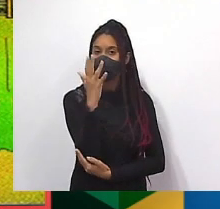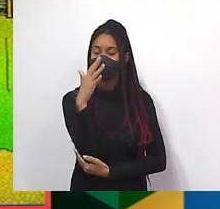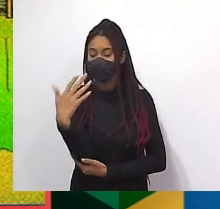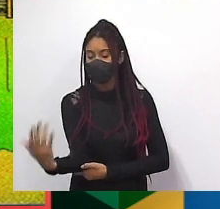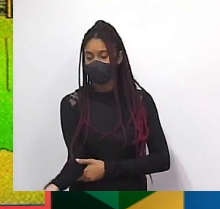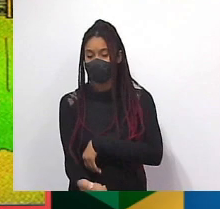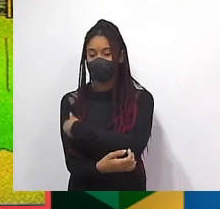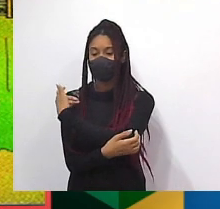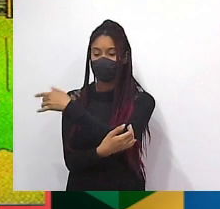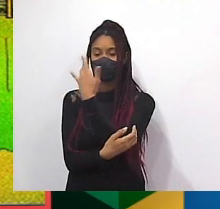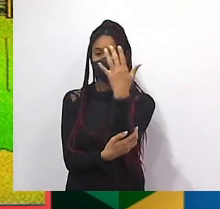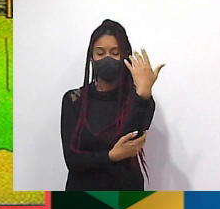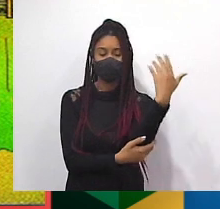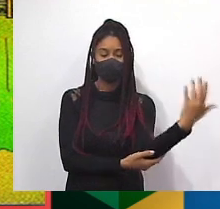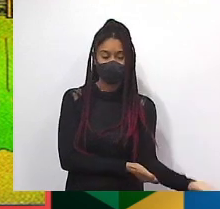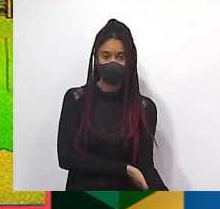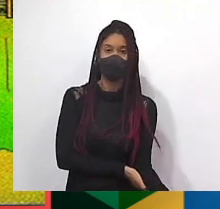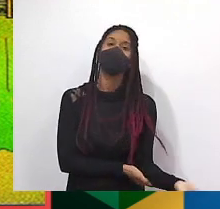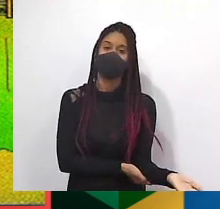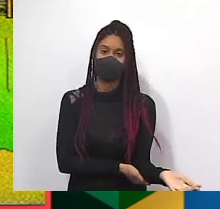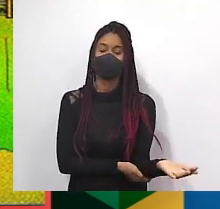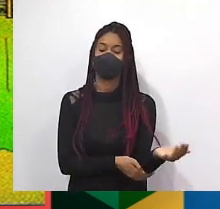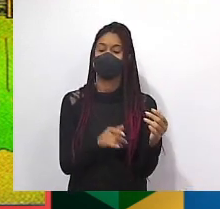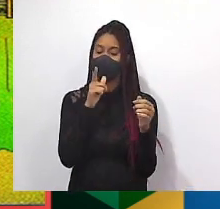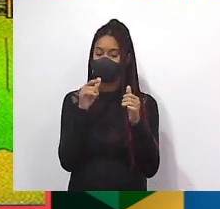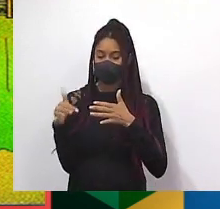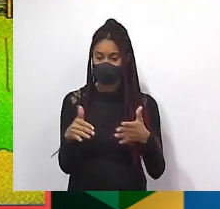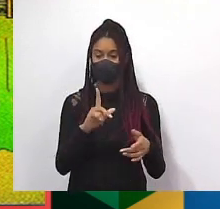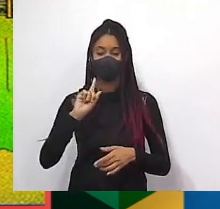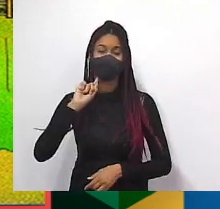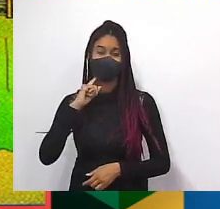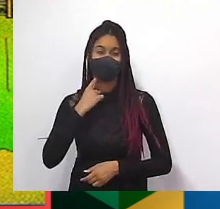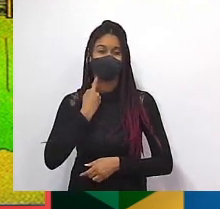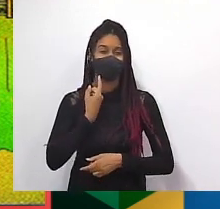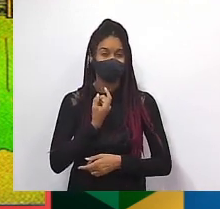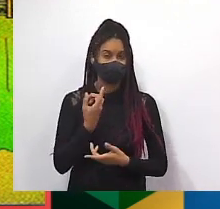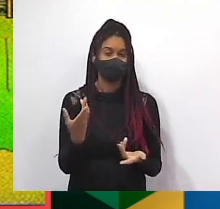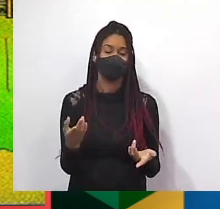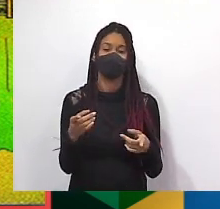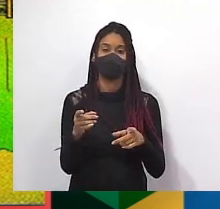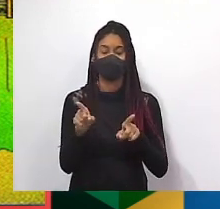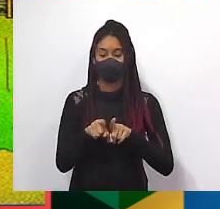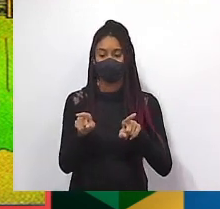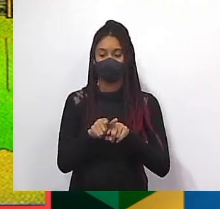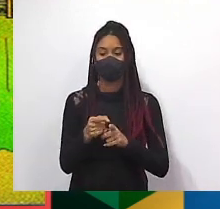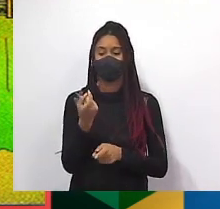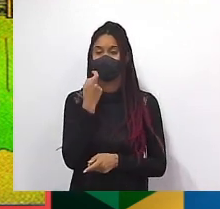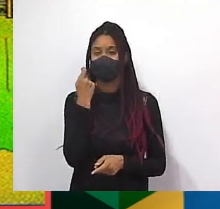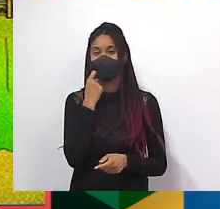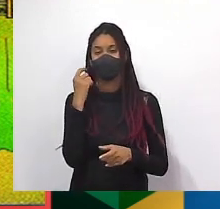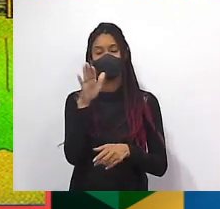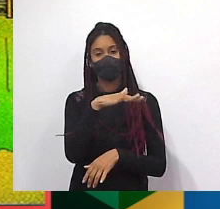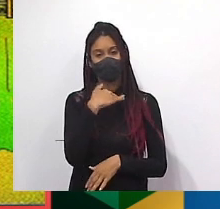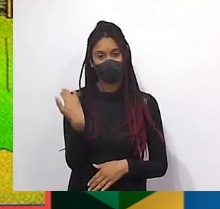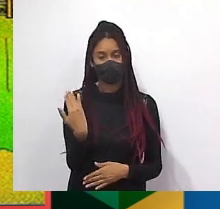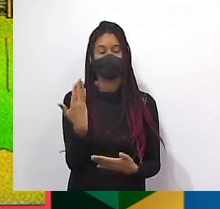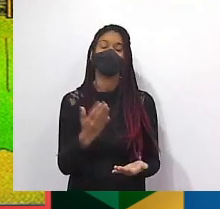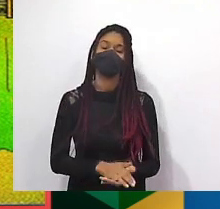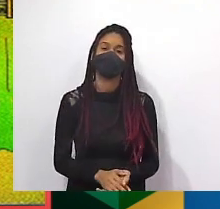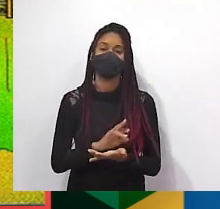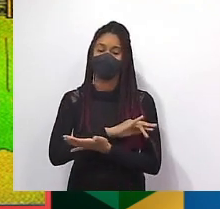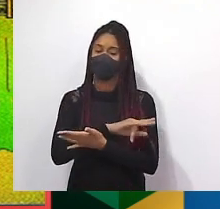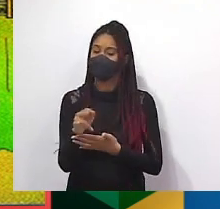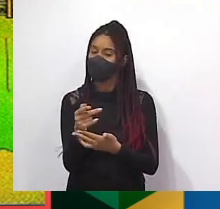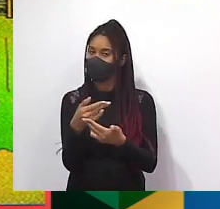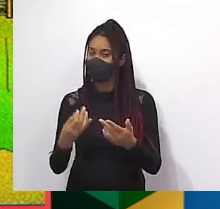vegetação nativa, nos rios e lagos vai provocar a mortandade de espécies, né, de peixes e etc. E isso